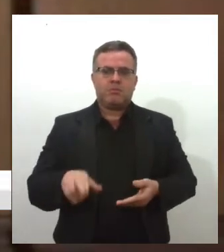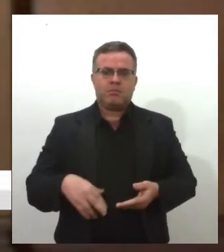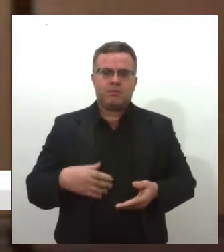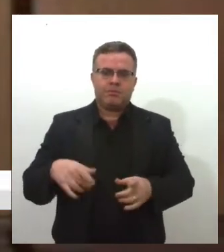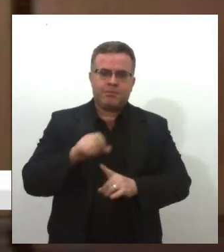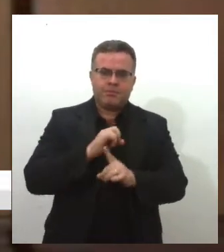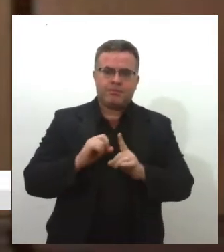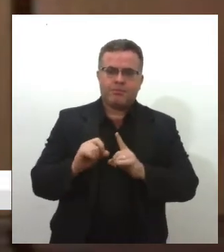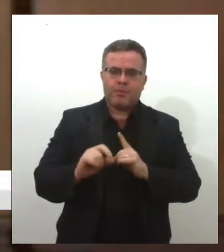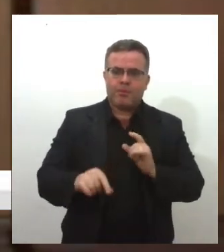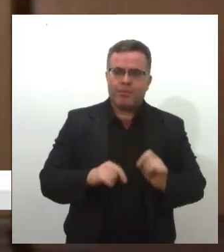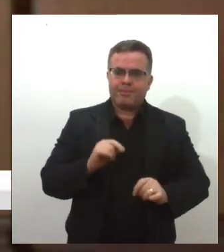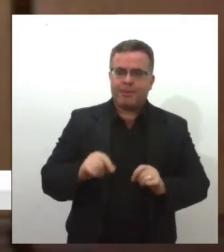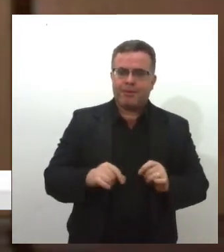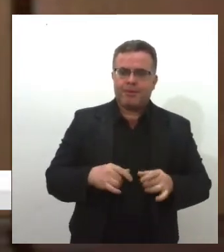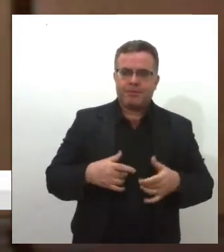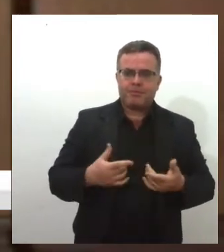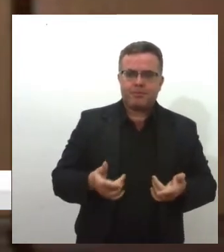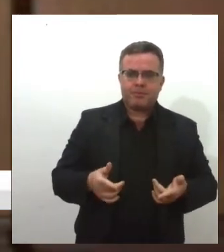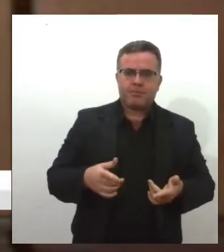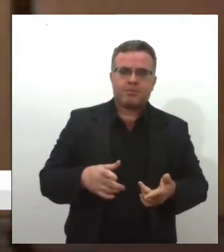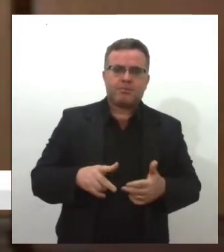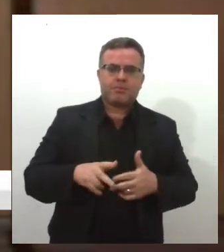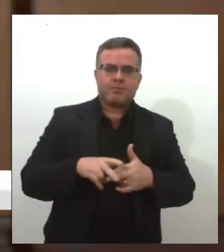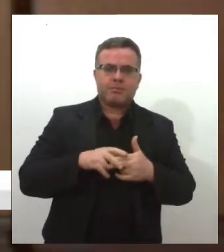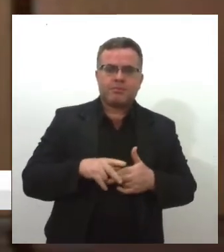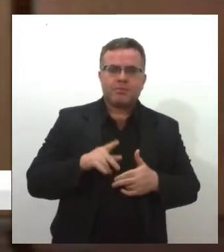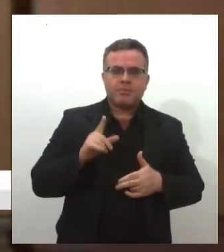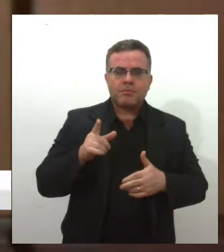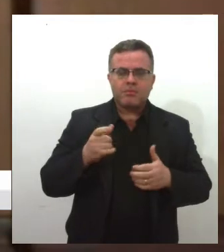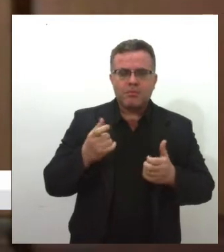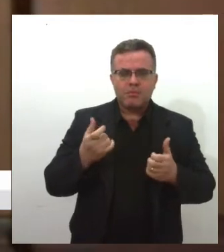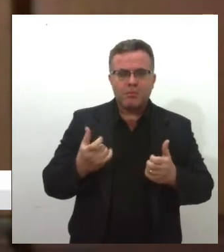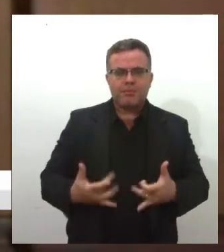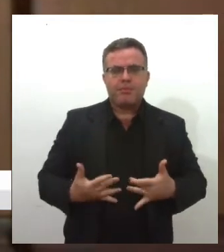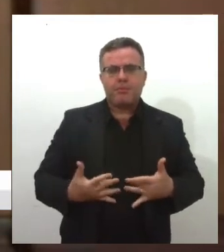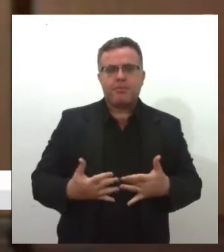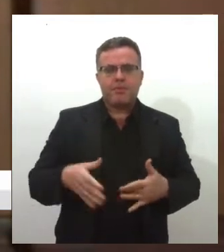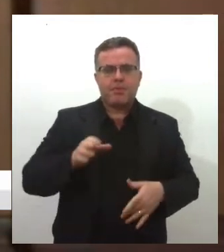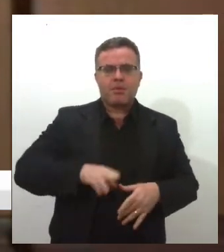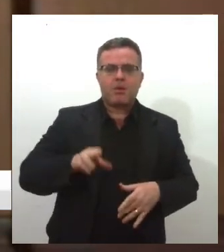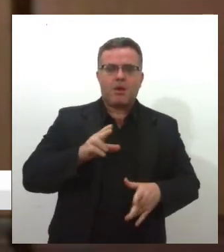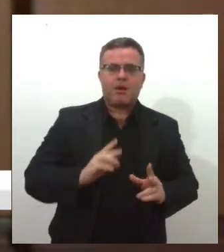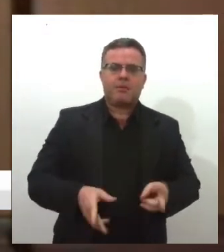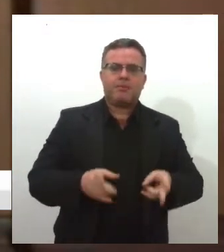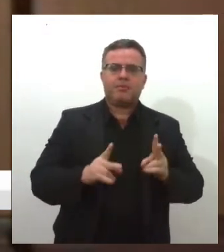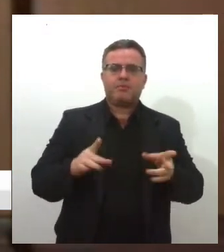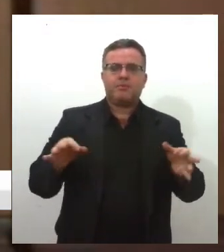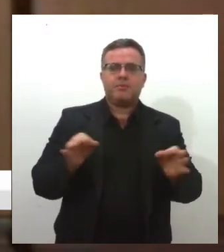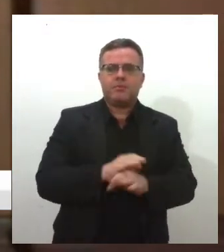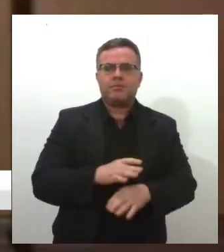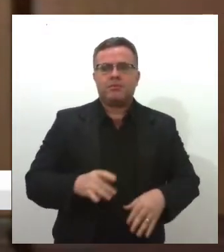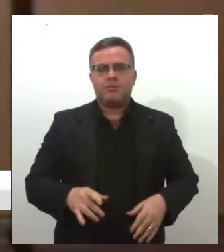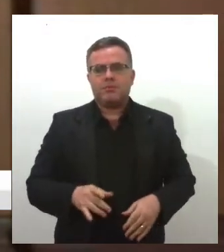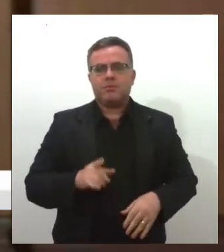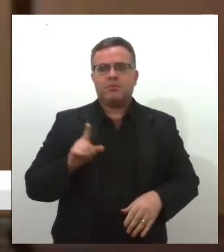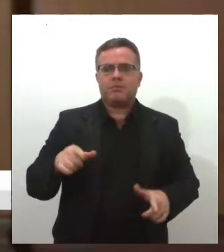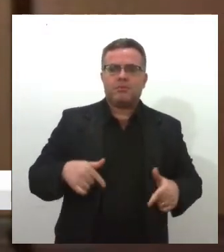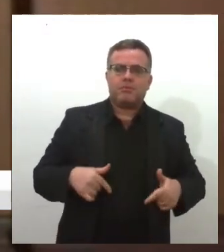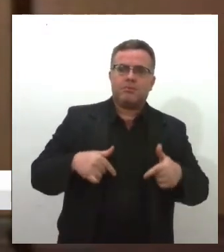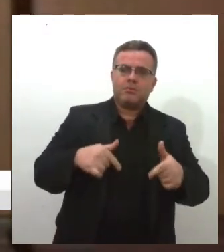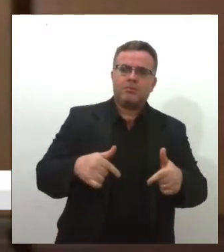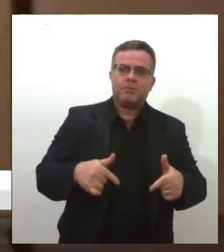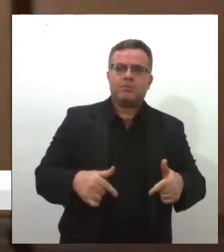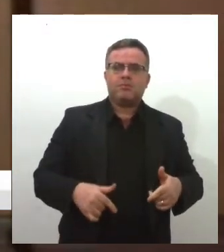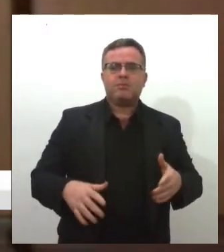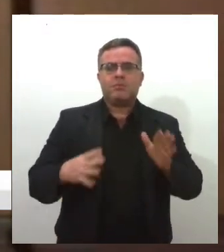social, e essa é uma questão que utilizada, como disse, tanto por aqueles que defendem o